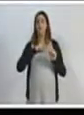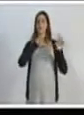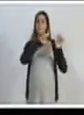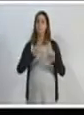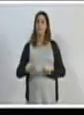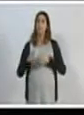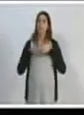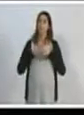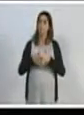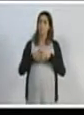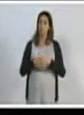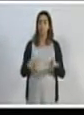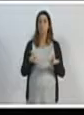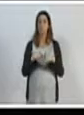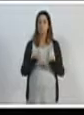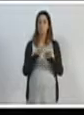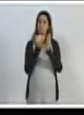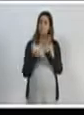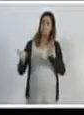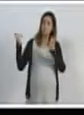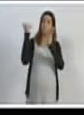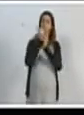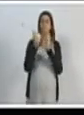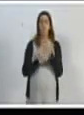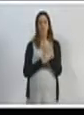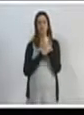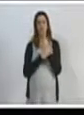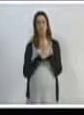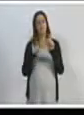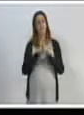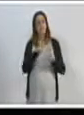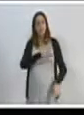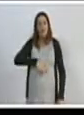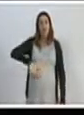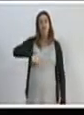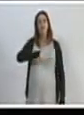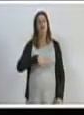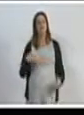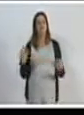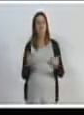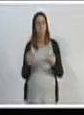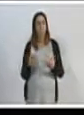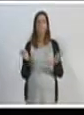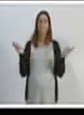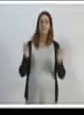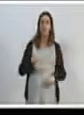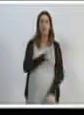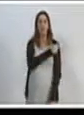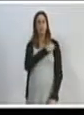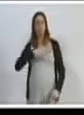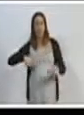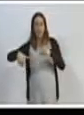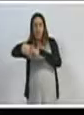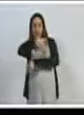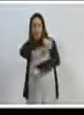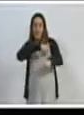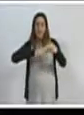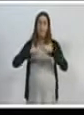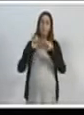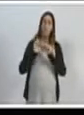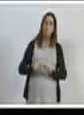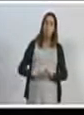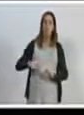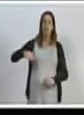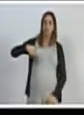viabilizando medidas que aumentem a segurança, além de espaços adequados para a circulação dos alunos, seja a pé, de